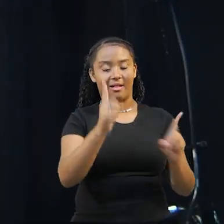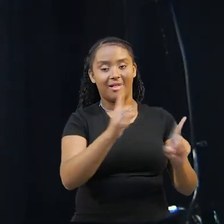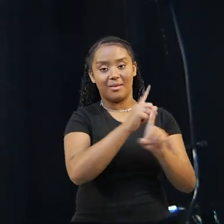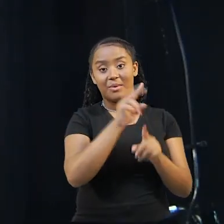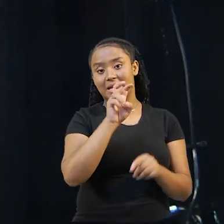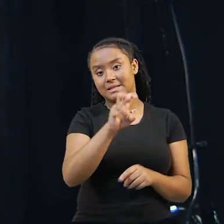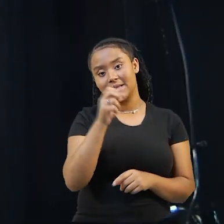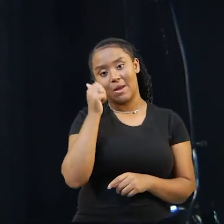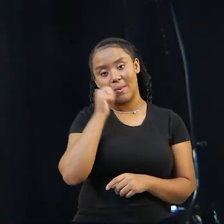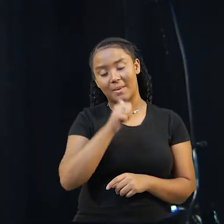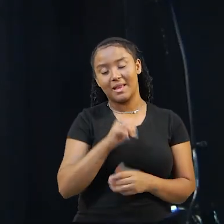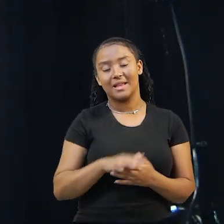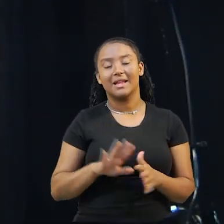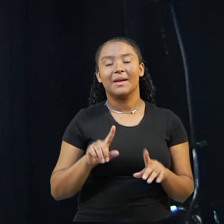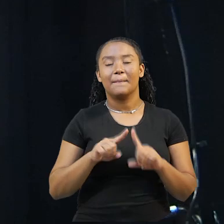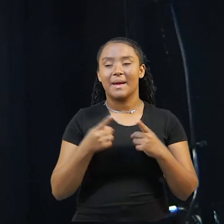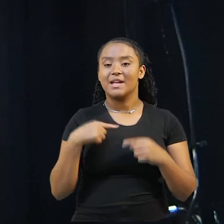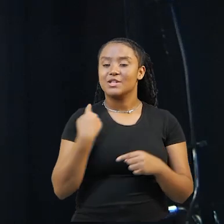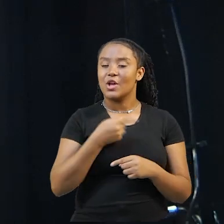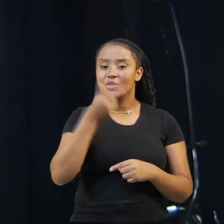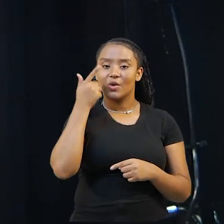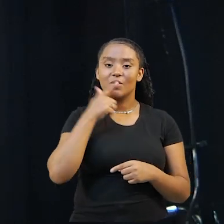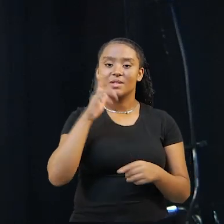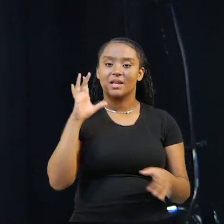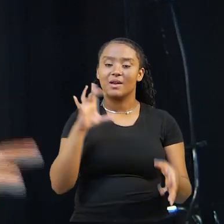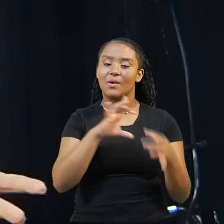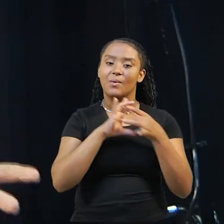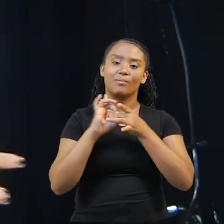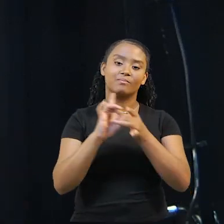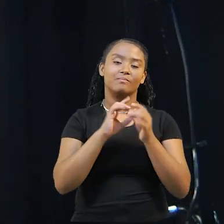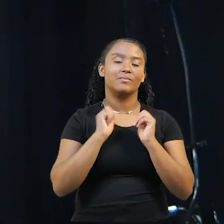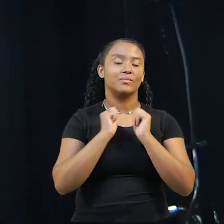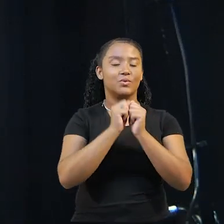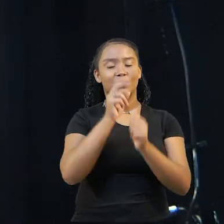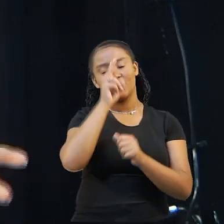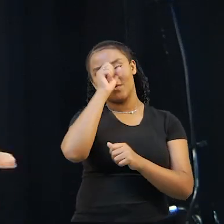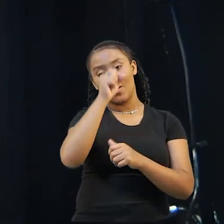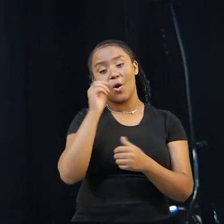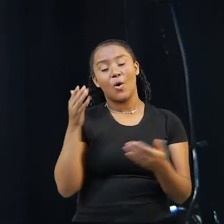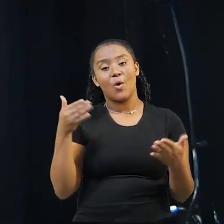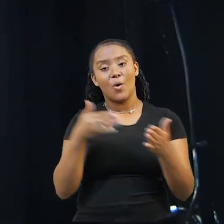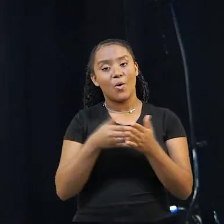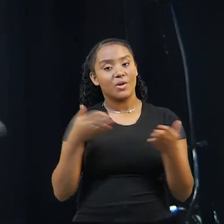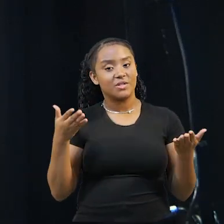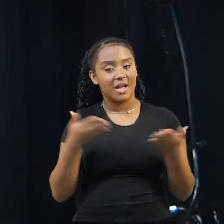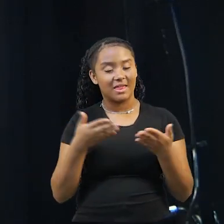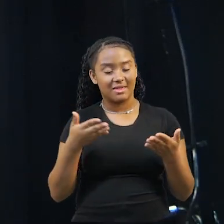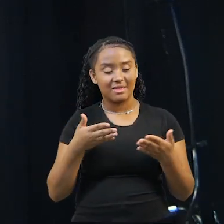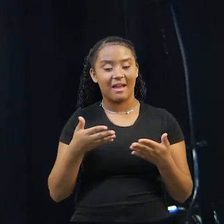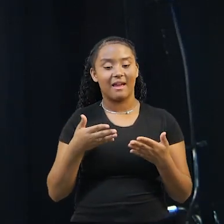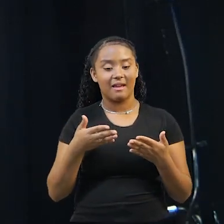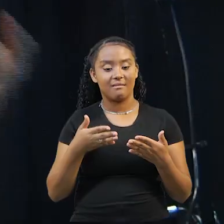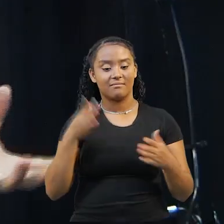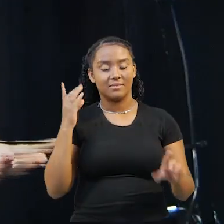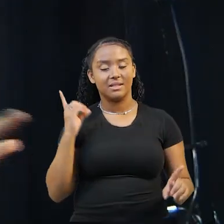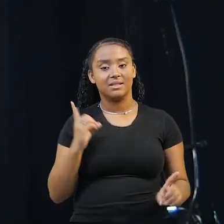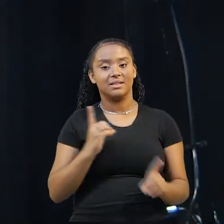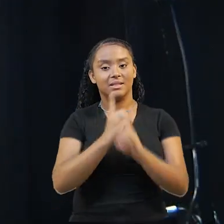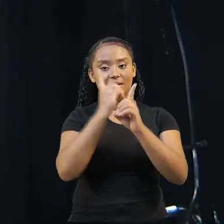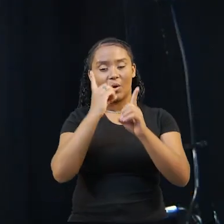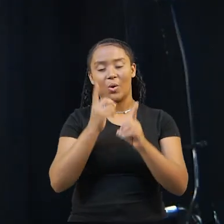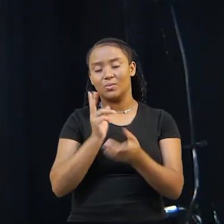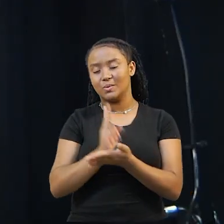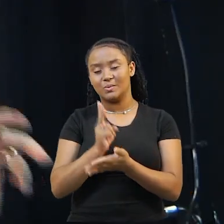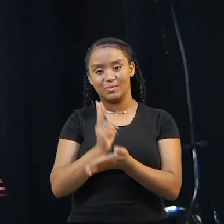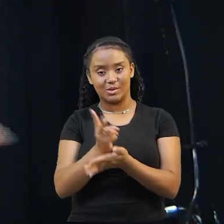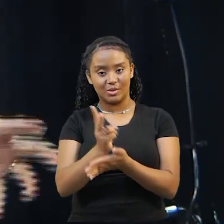gente manteve um vínculo muito forte de amizade. Hoje eu ainda me encontro com elas de vez em quando, não é sempre, tem uma em Goiás, 2 que estão em